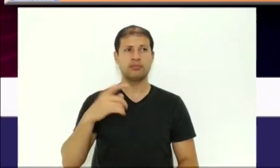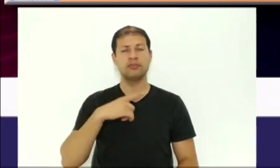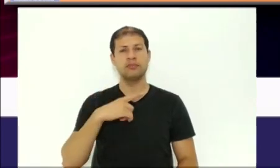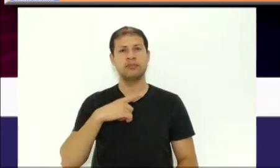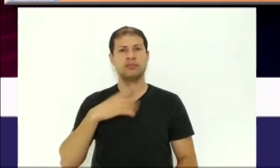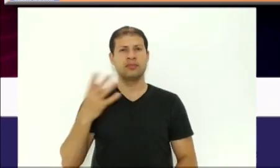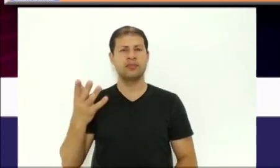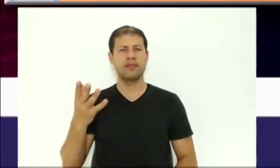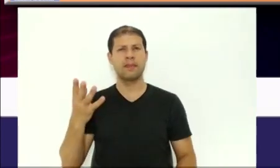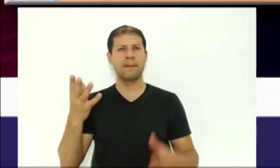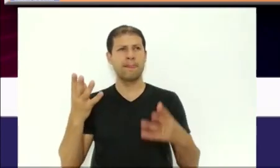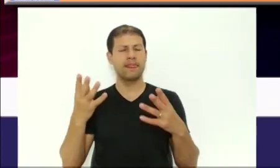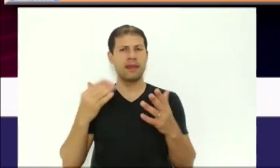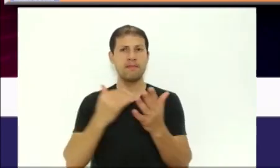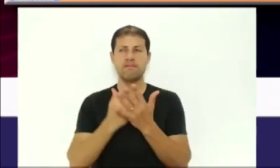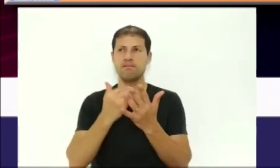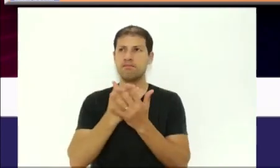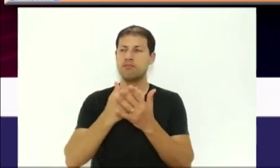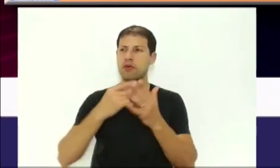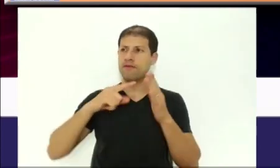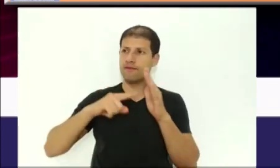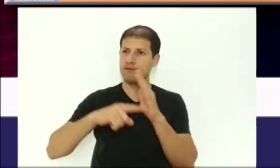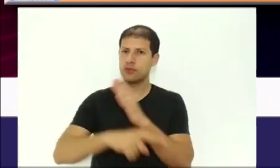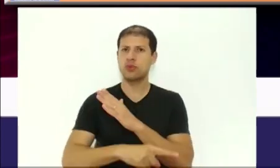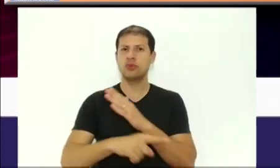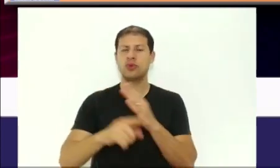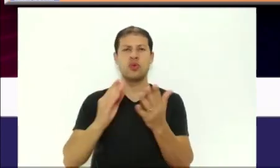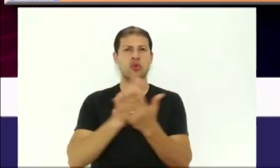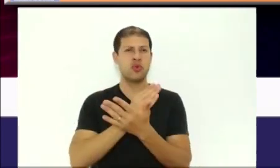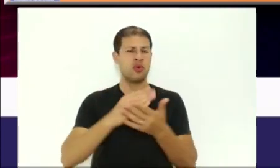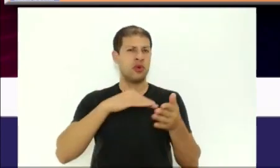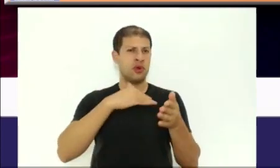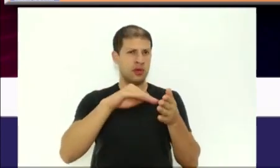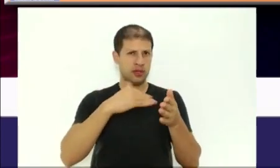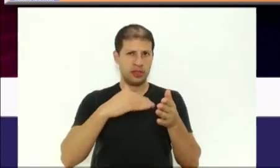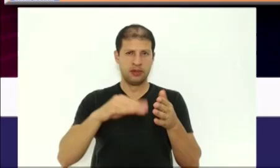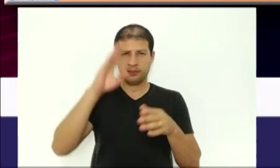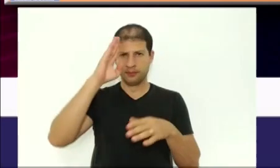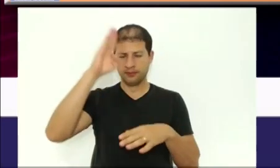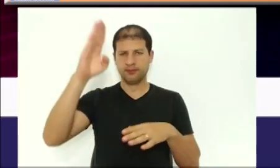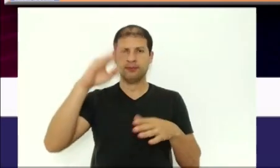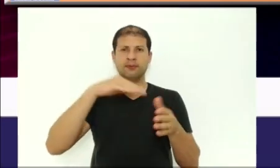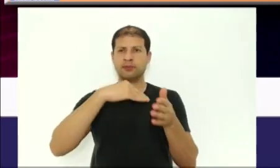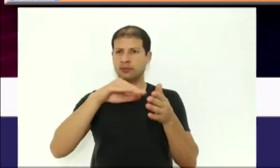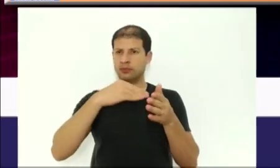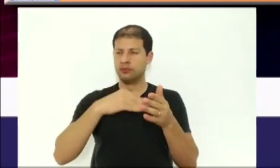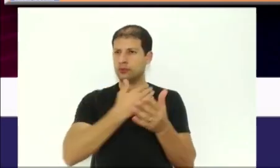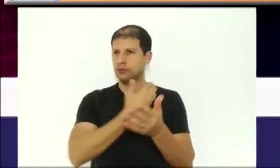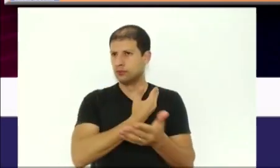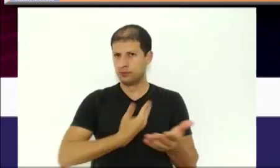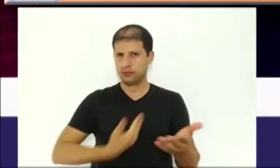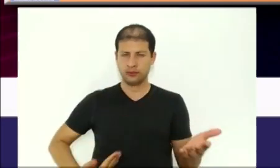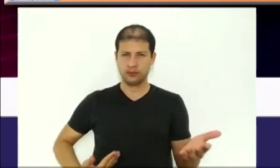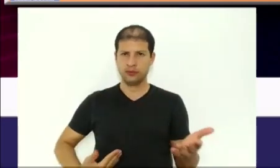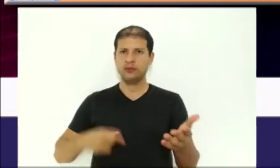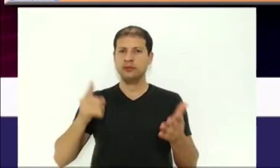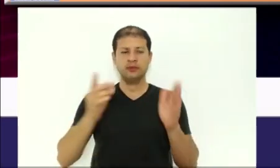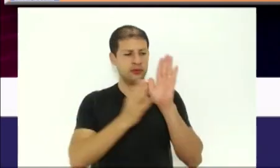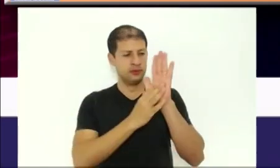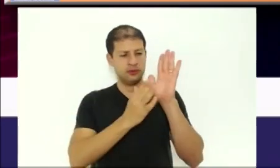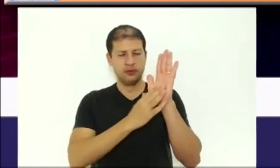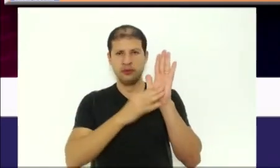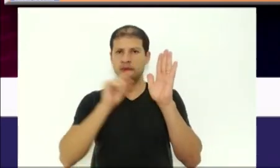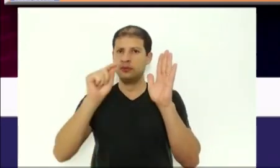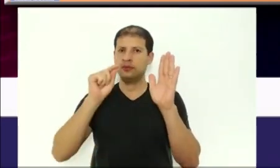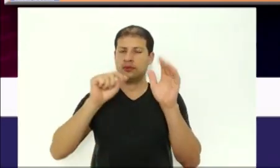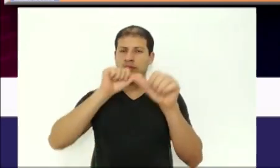bastante profundidade em algumas secretarias, principalmente na Secretaria de Governo, e ele propõe a alteração de uma